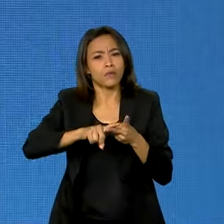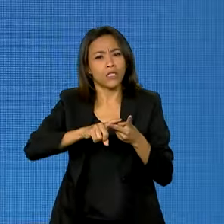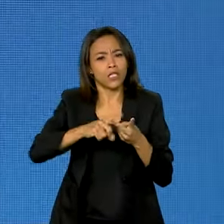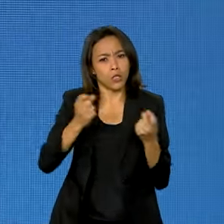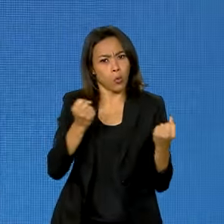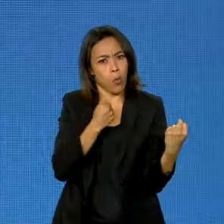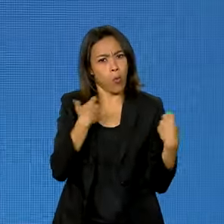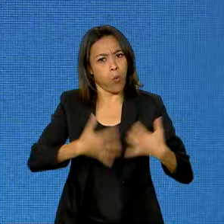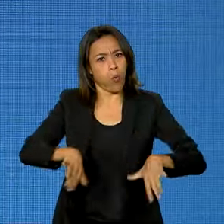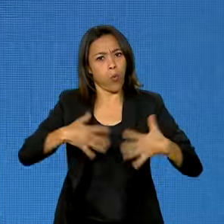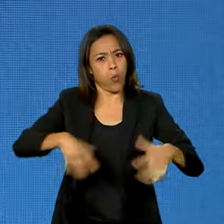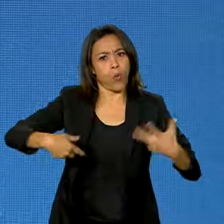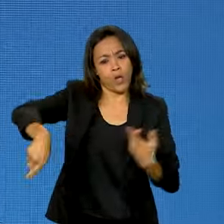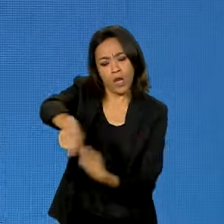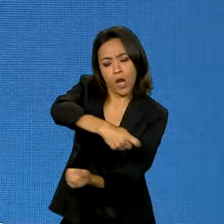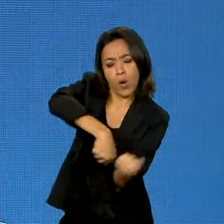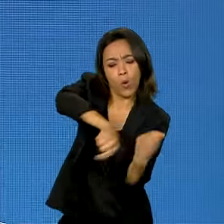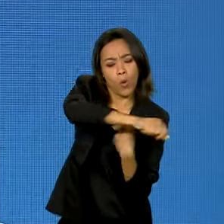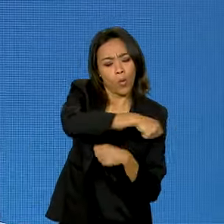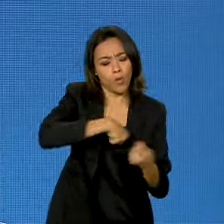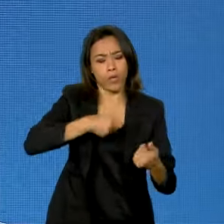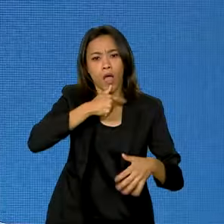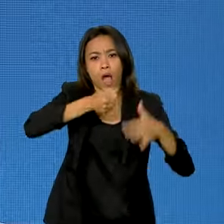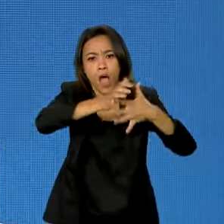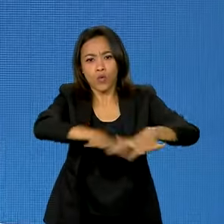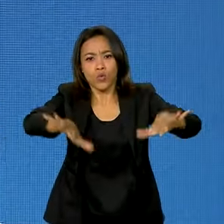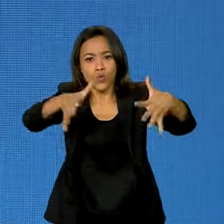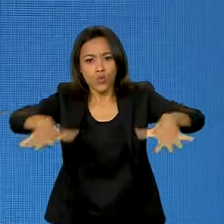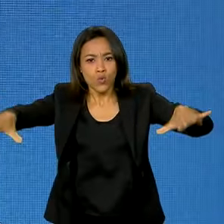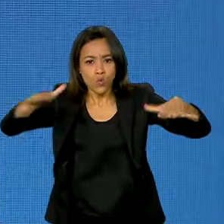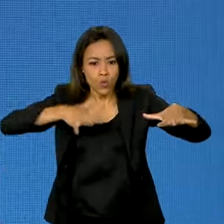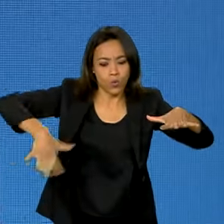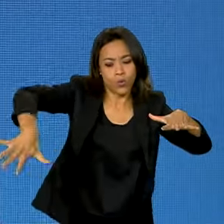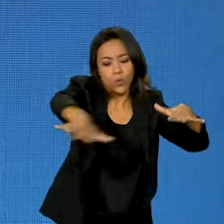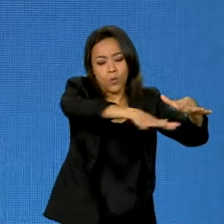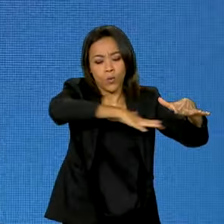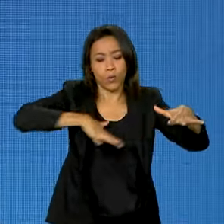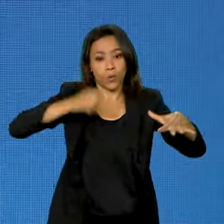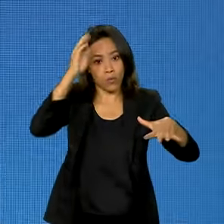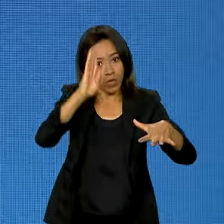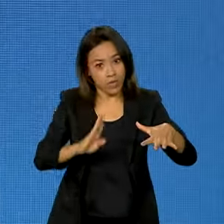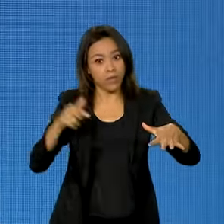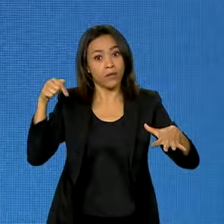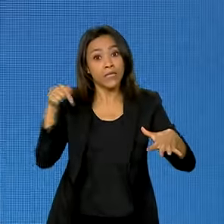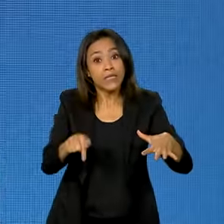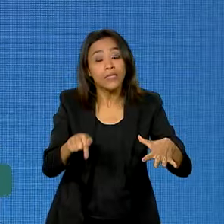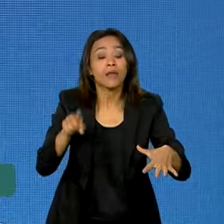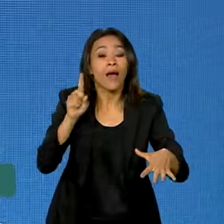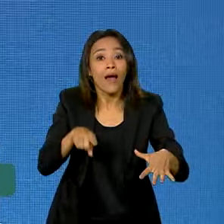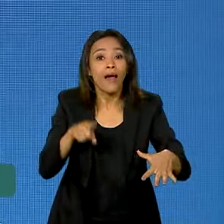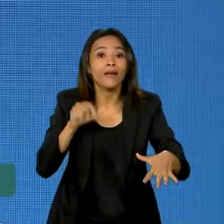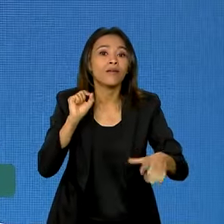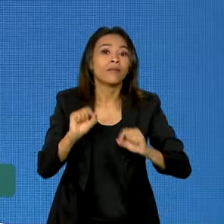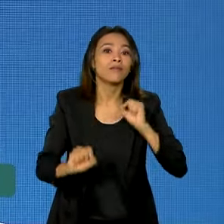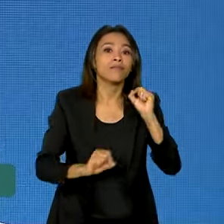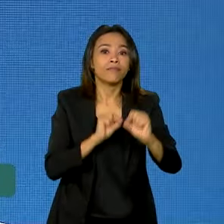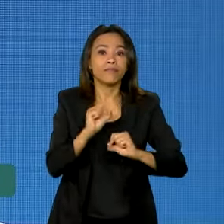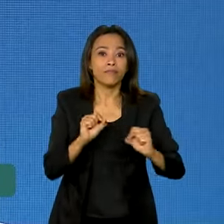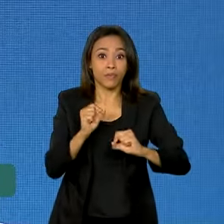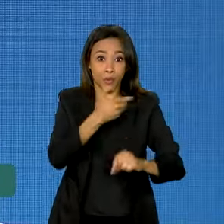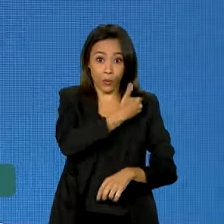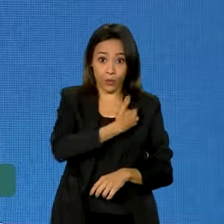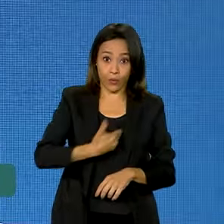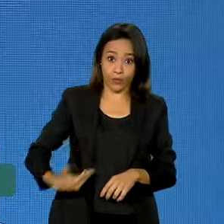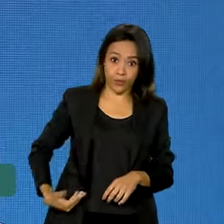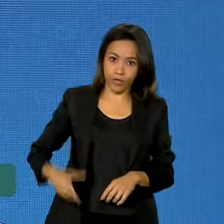que abarcam as águas jurisdicionais brasileiras constitui estímulo impreterível para o Estado dispor de um